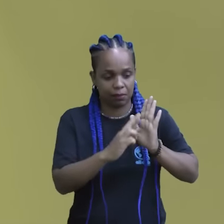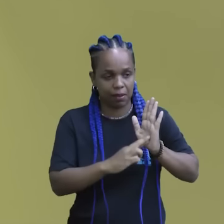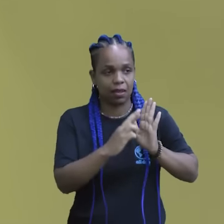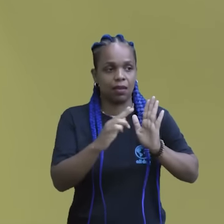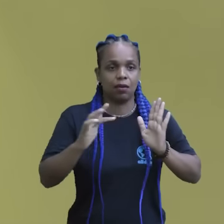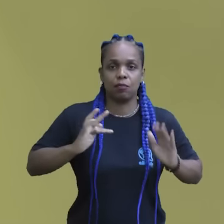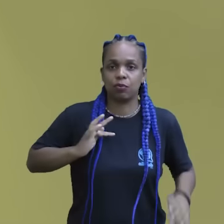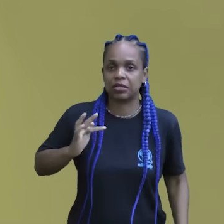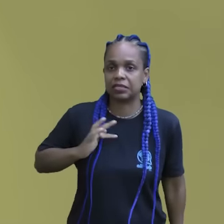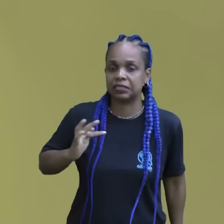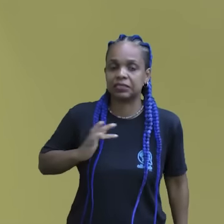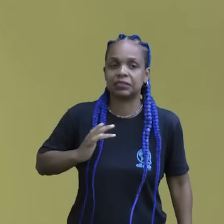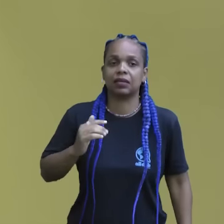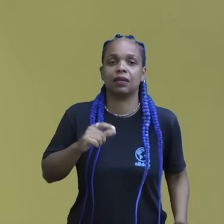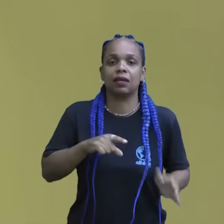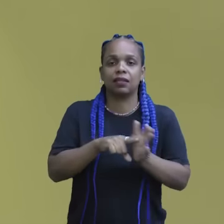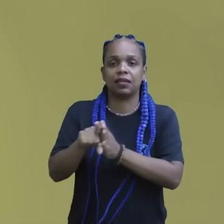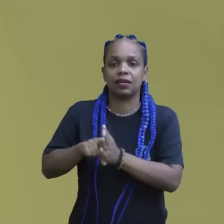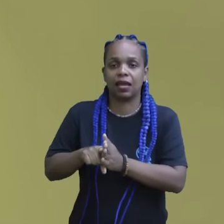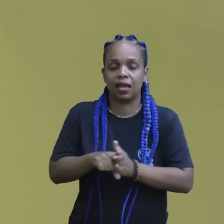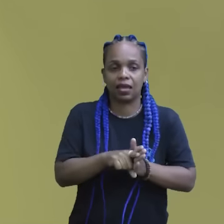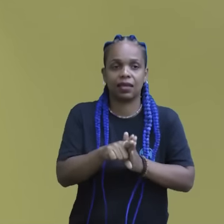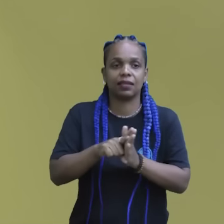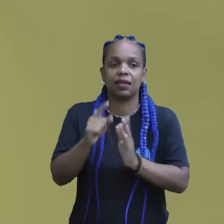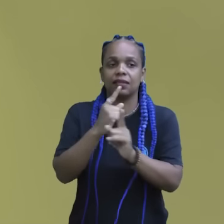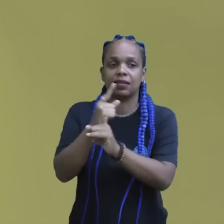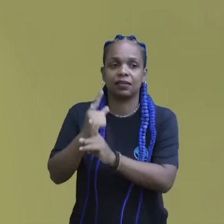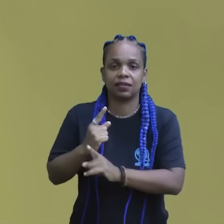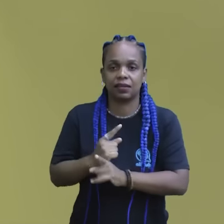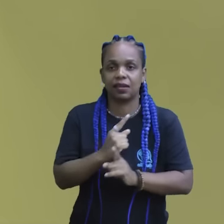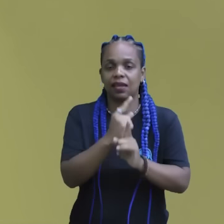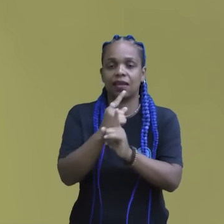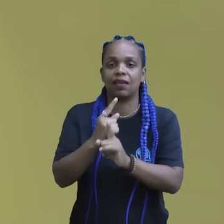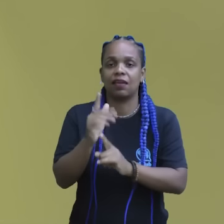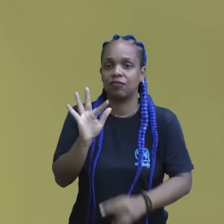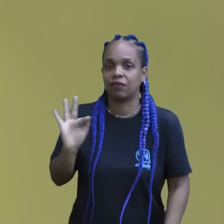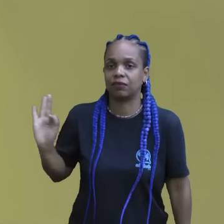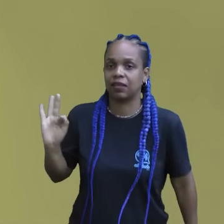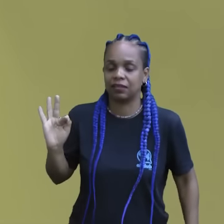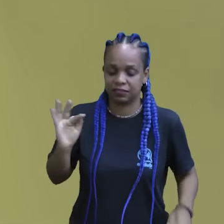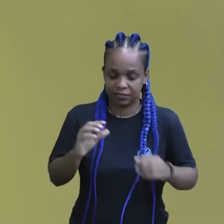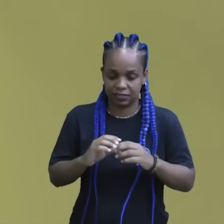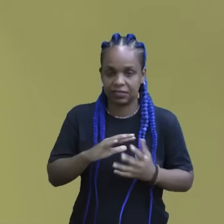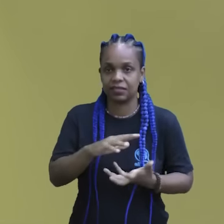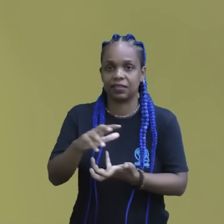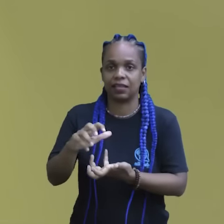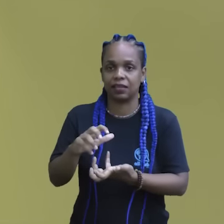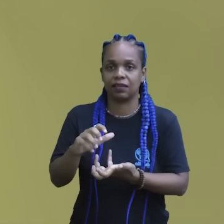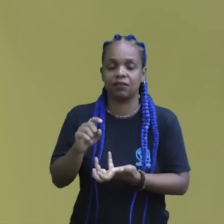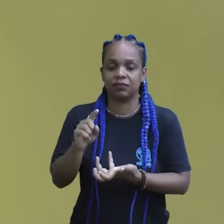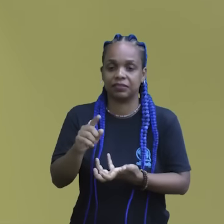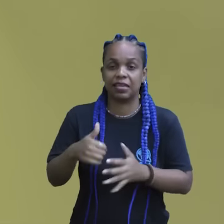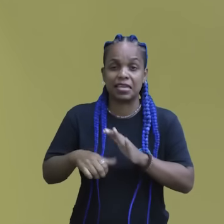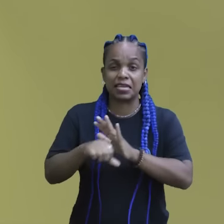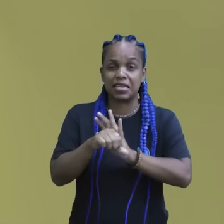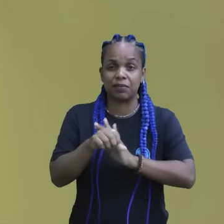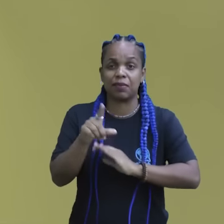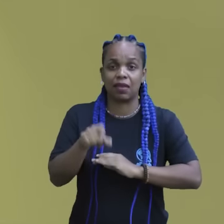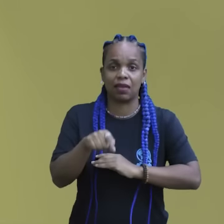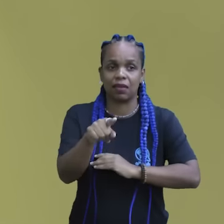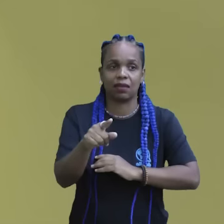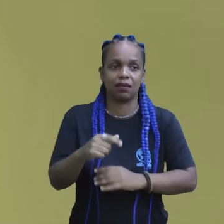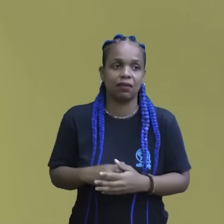berram. Você é uma criminosa. Você quis impedir que nascesse mais um homem para aborrecer-se